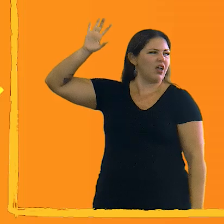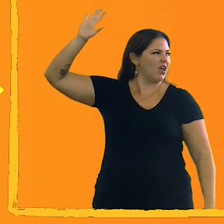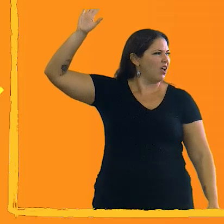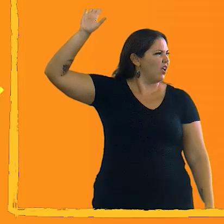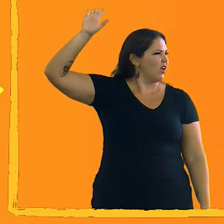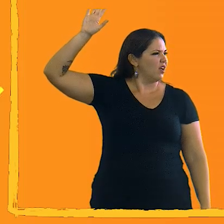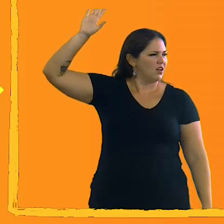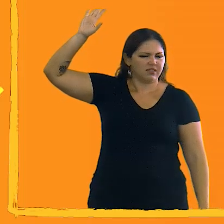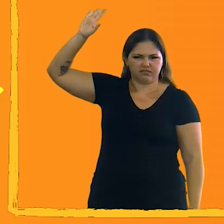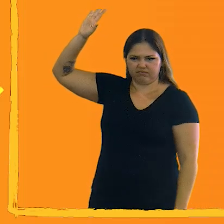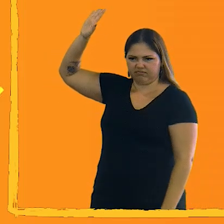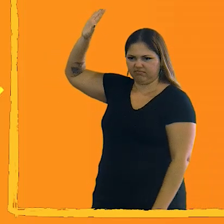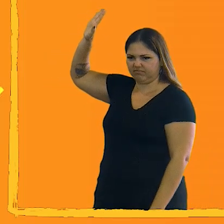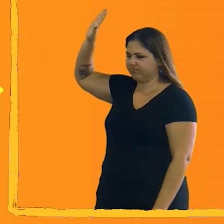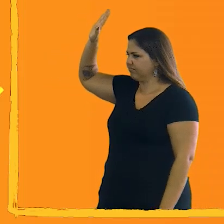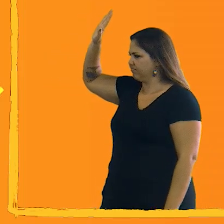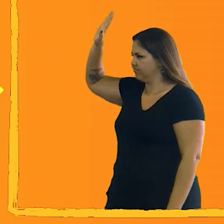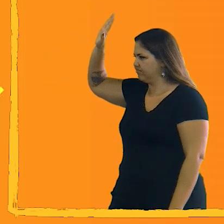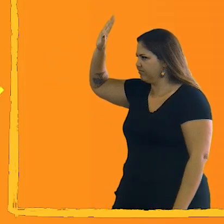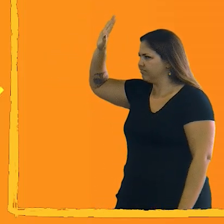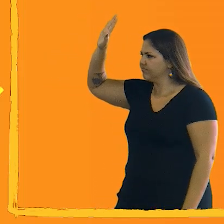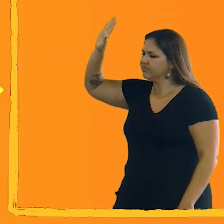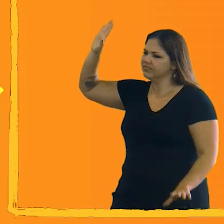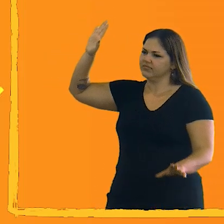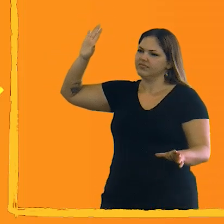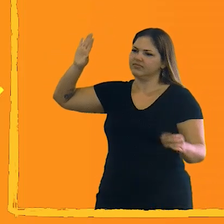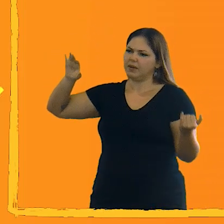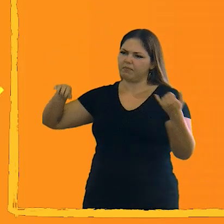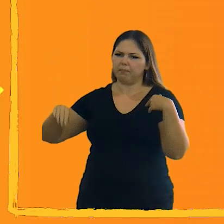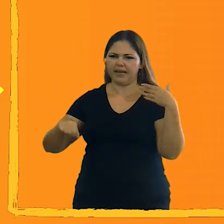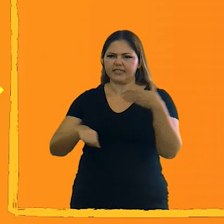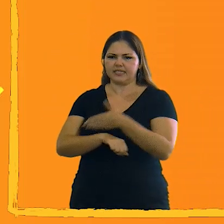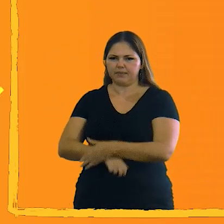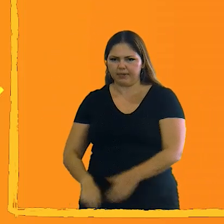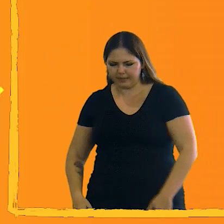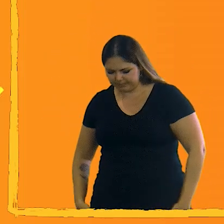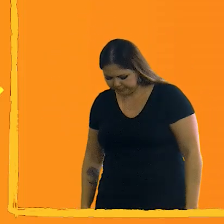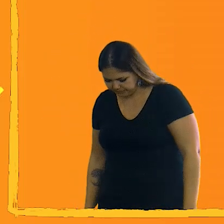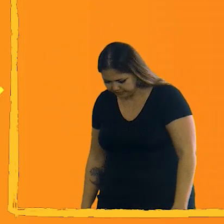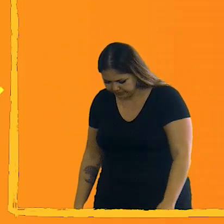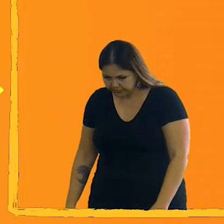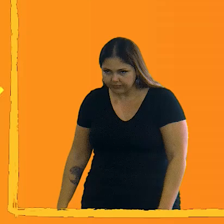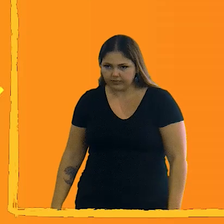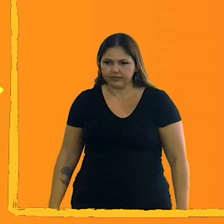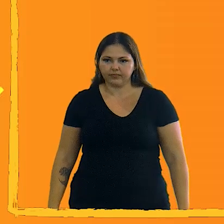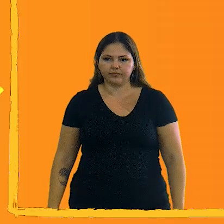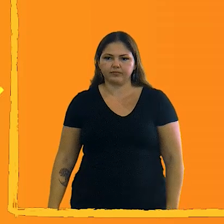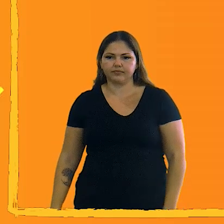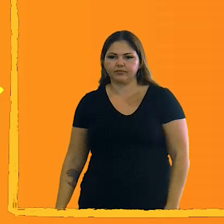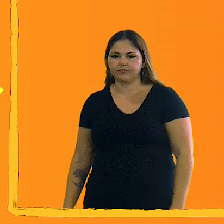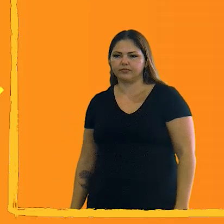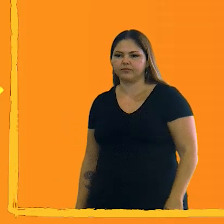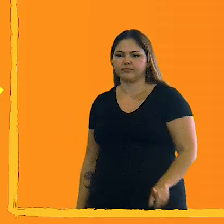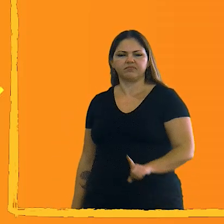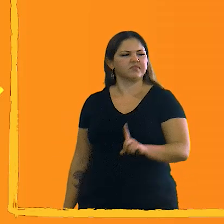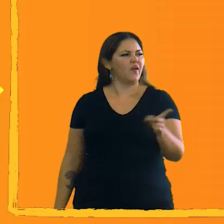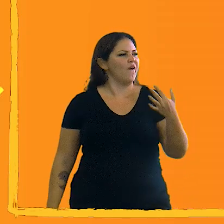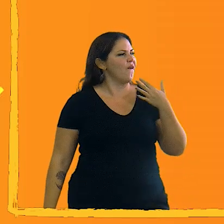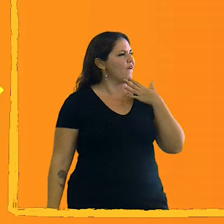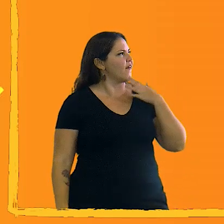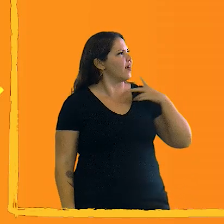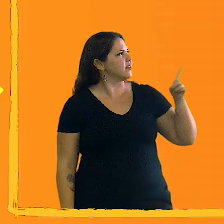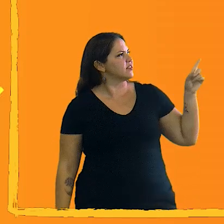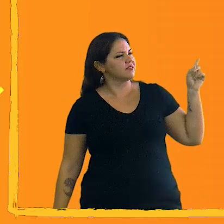quem a gente tá num calor humano aqui né Vamos lá simbora vamos participar quem sabe o que é razão aqui levanta o dedão